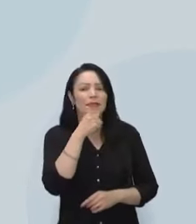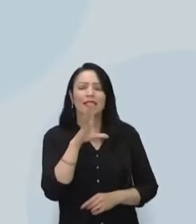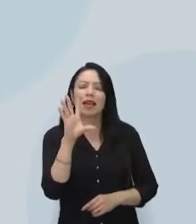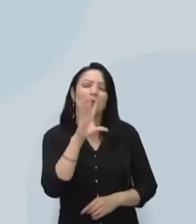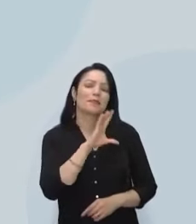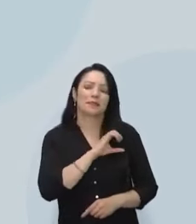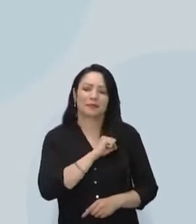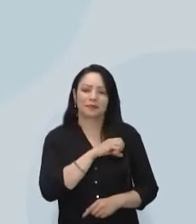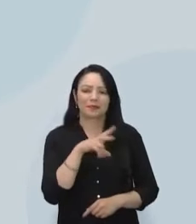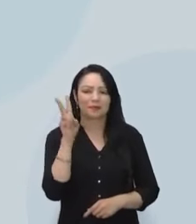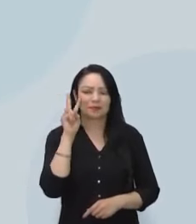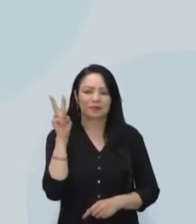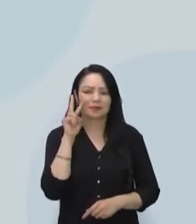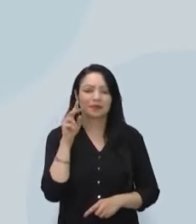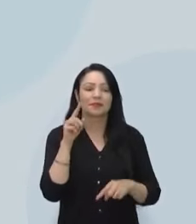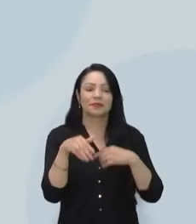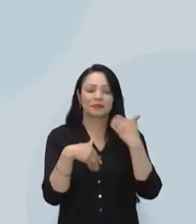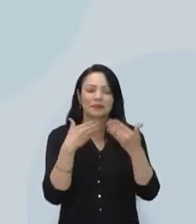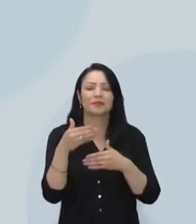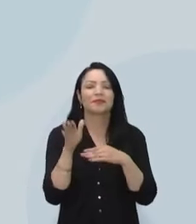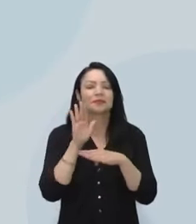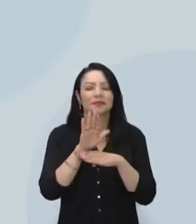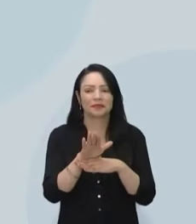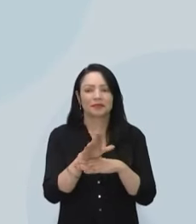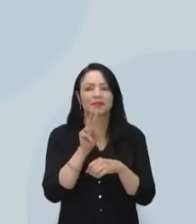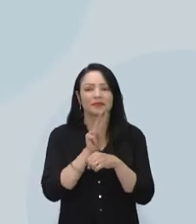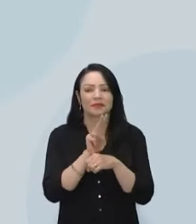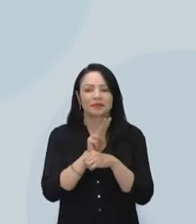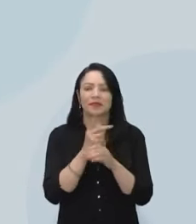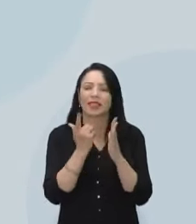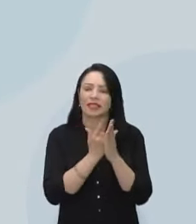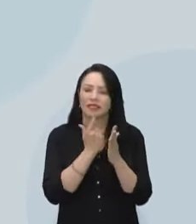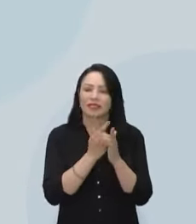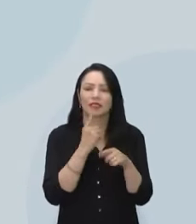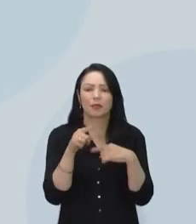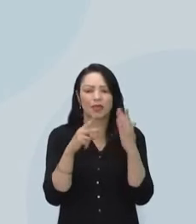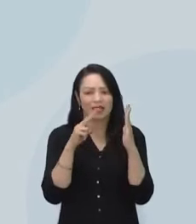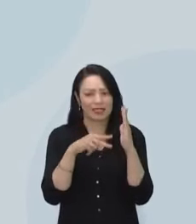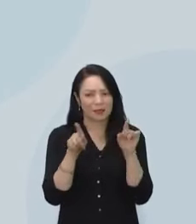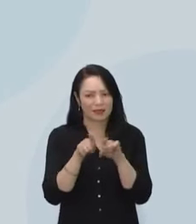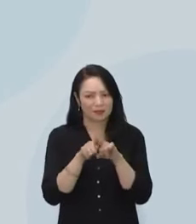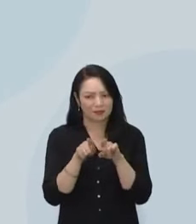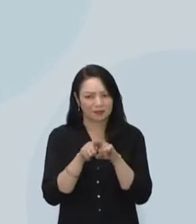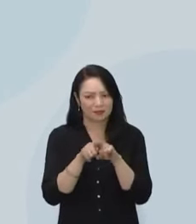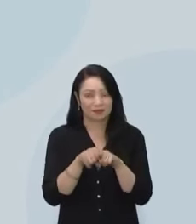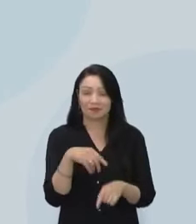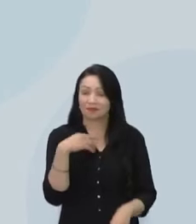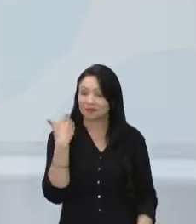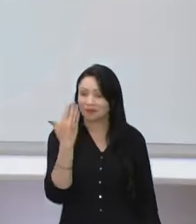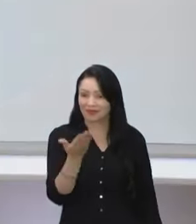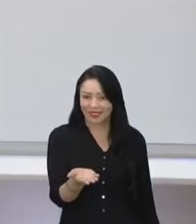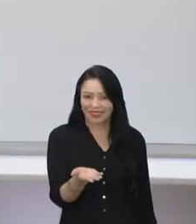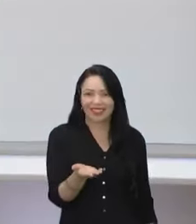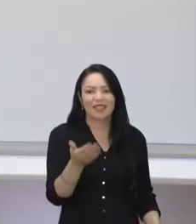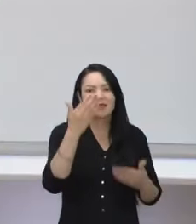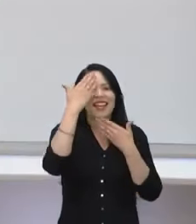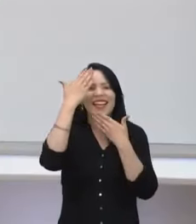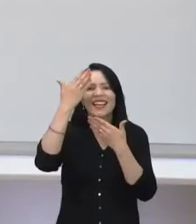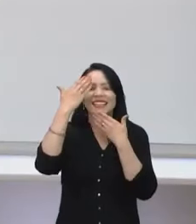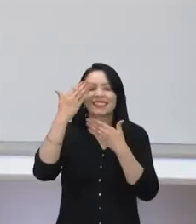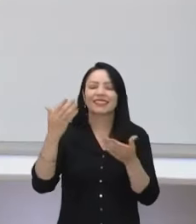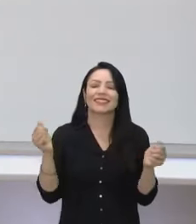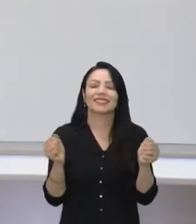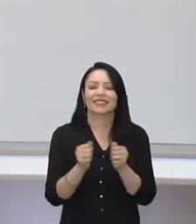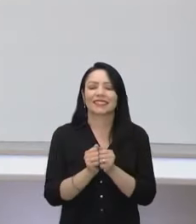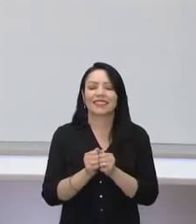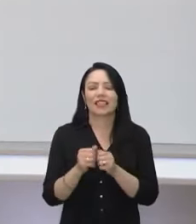apaixonou pelas histórias e passou a ajudá-lo a preservar os livros e a lê-los também. É isso, gente. Muito obrigado aí pela